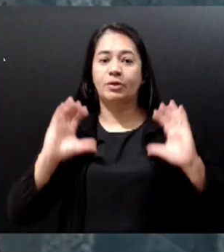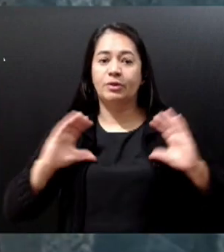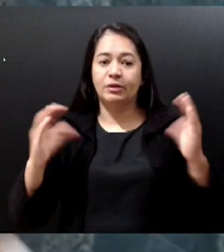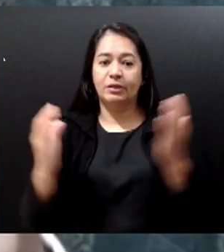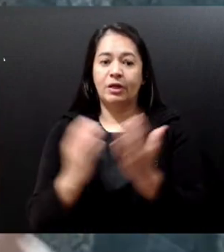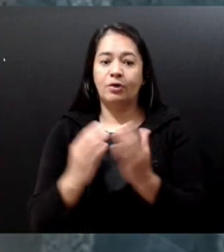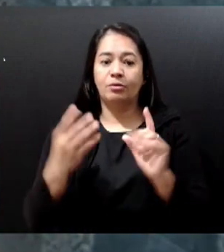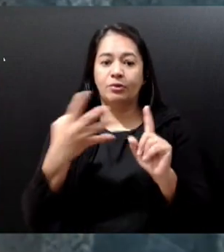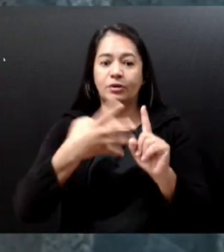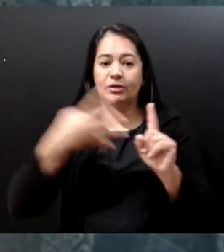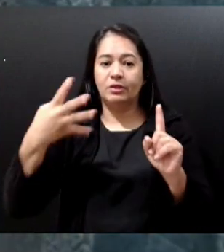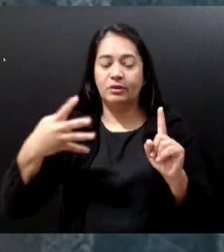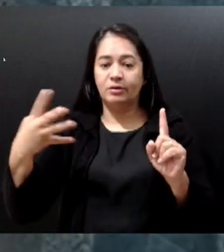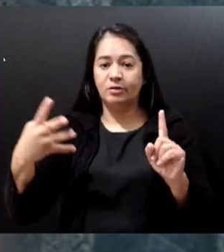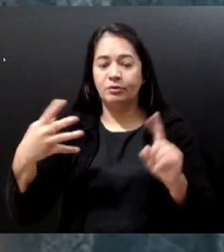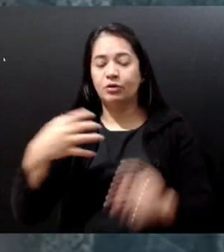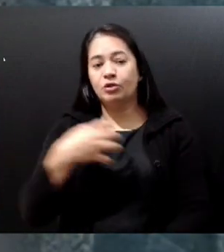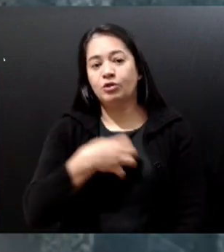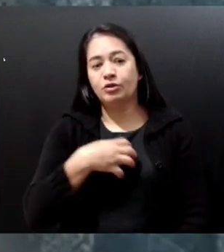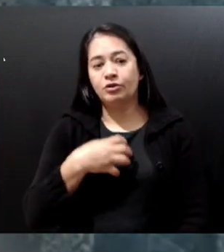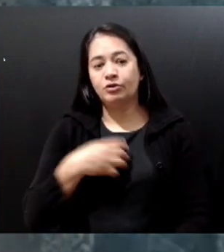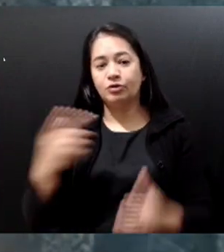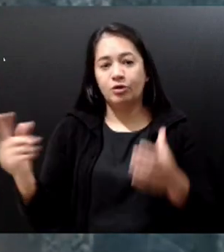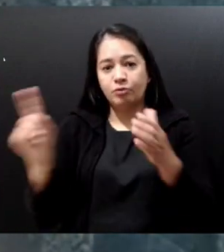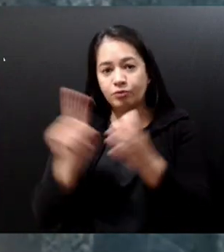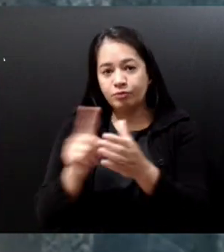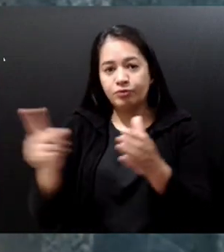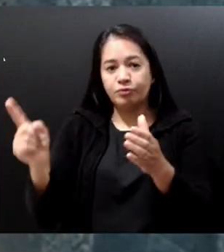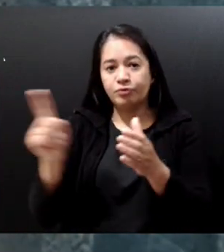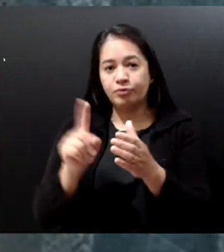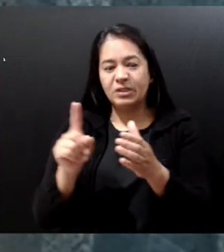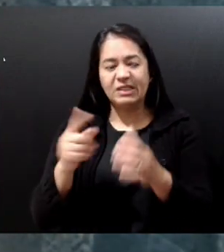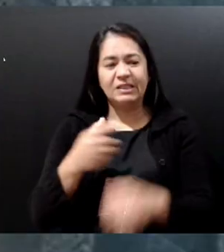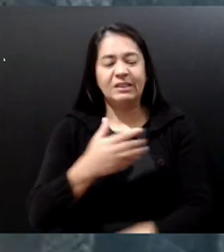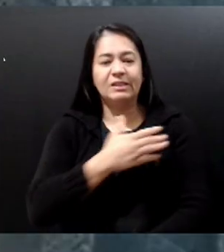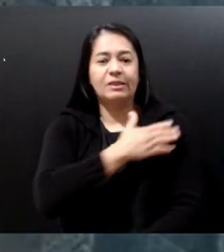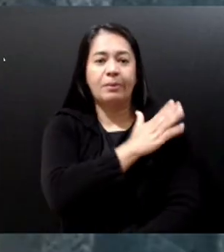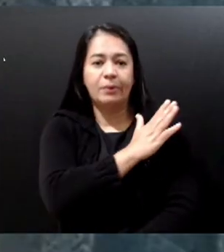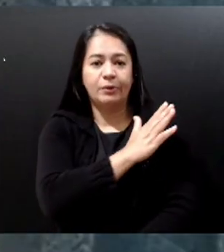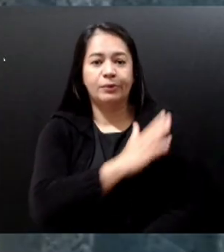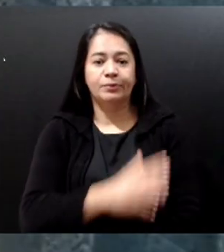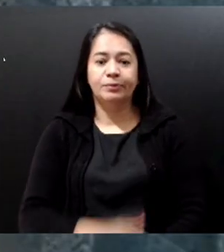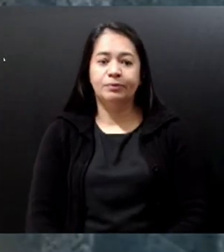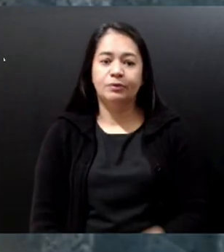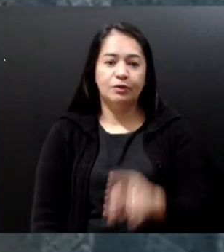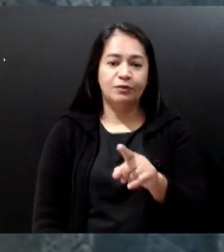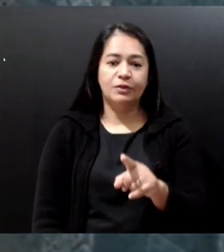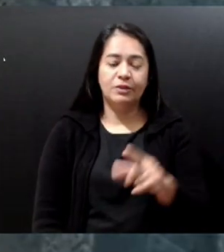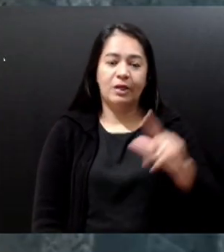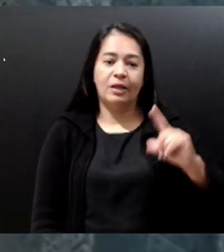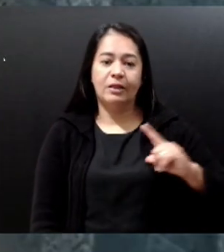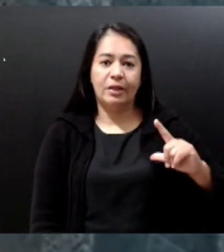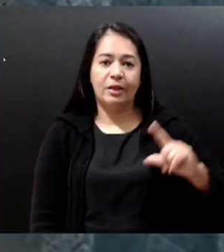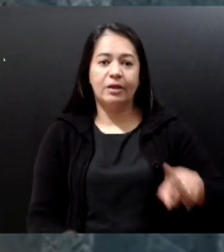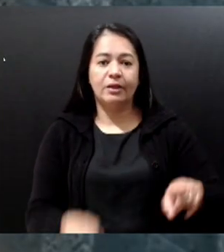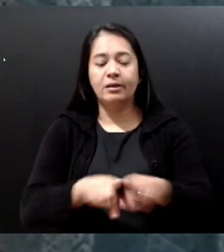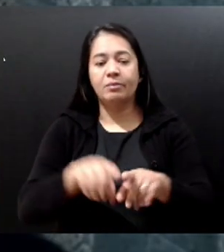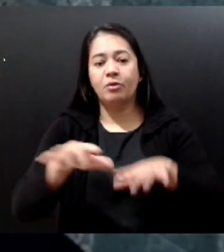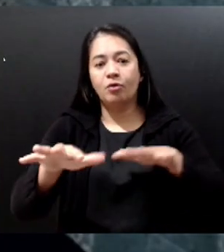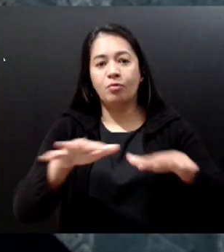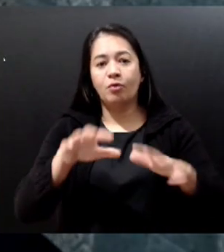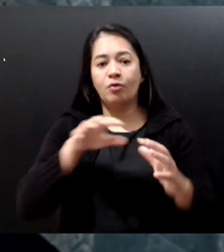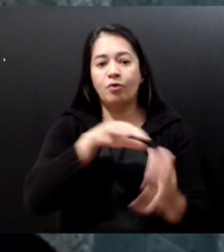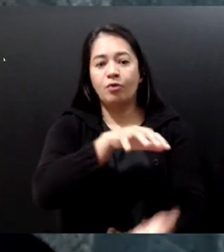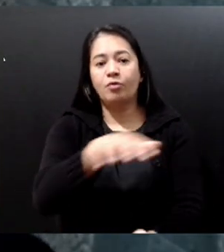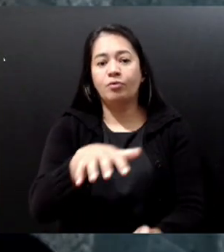agregados preconceitos. E você tem um movimento internacional contra a retirada de direito.